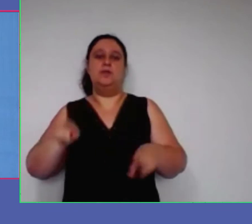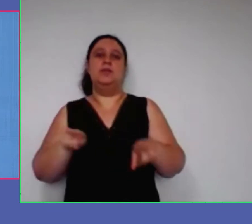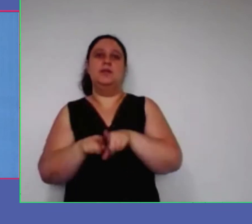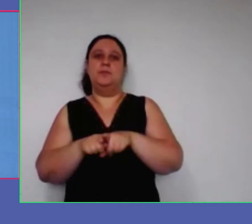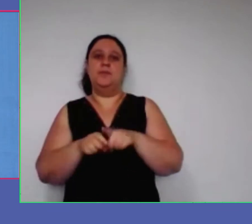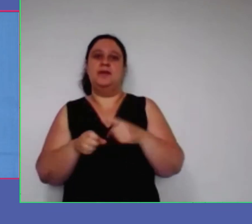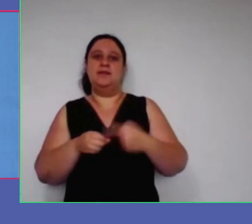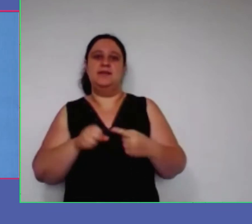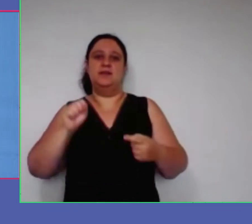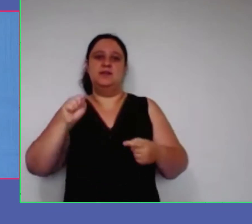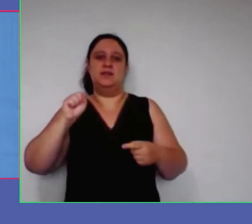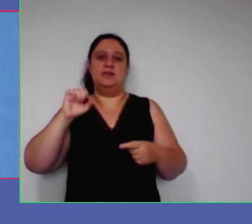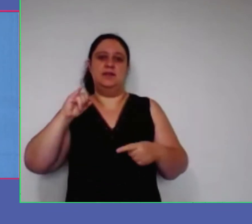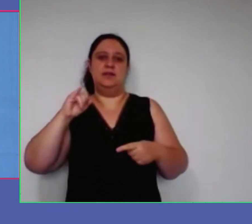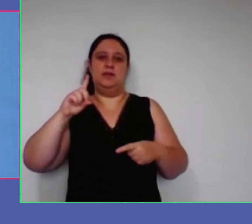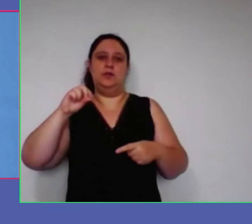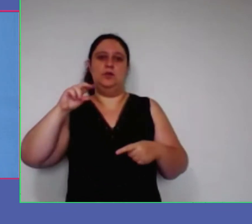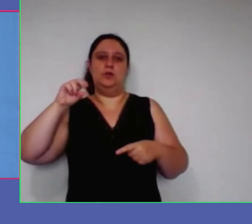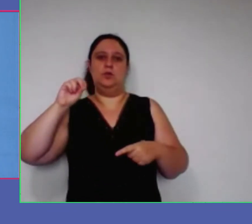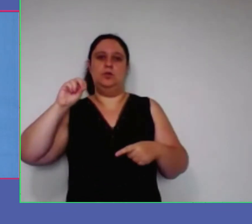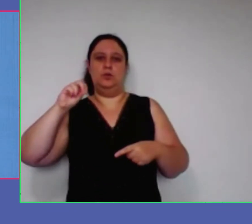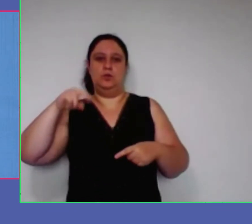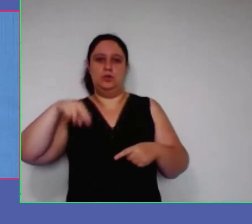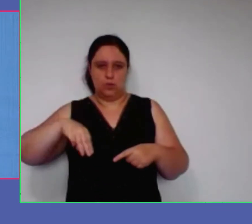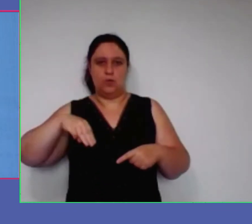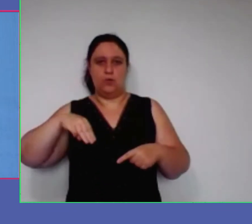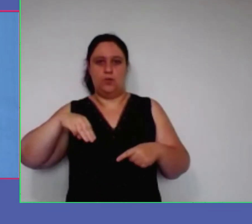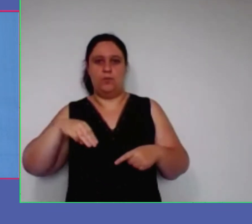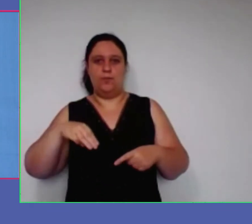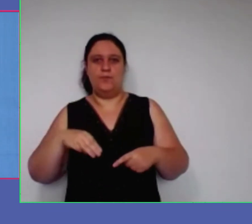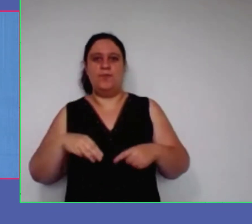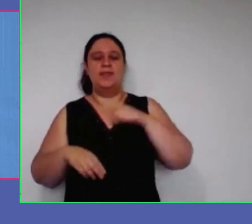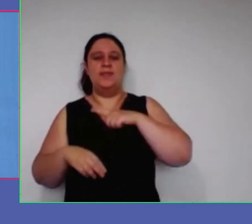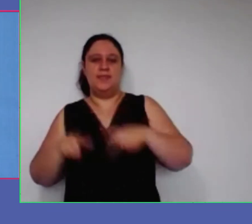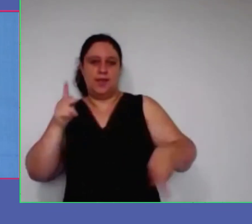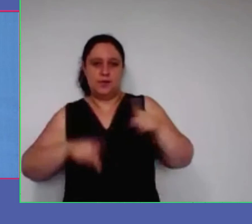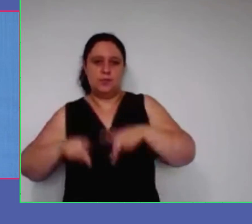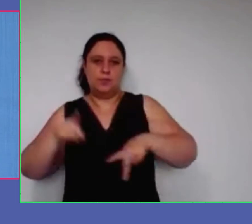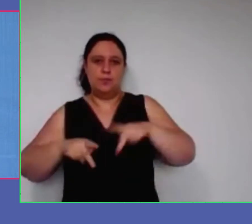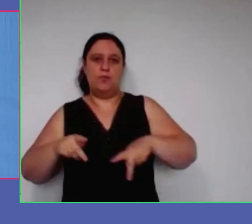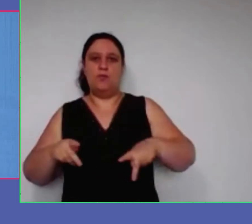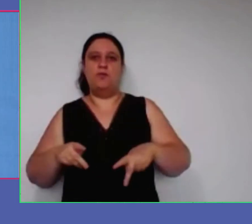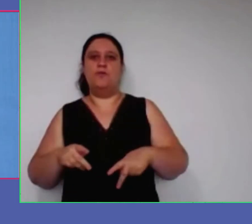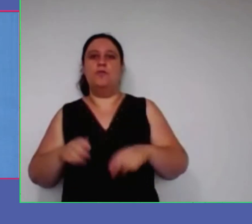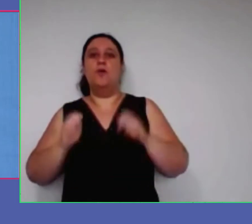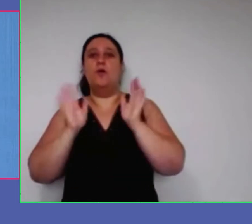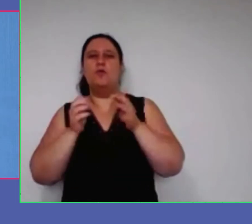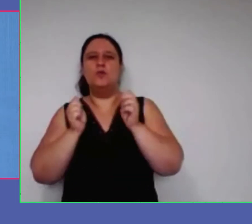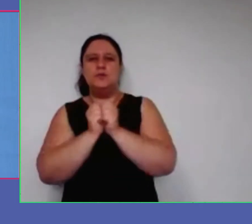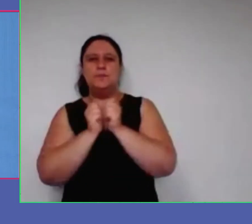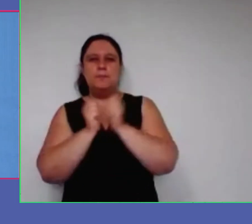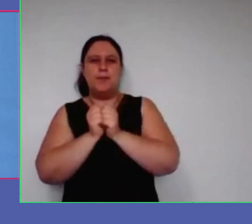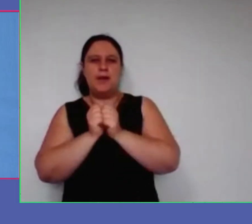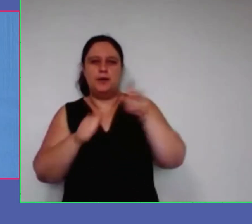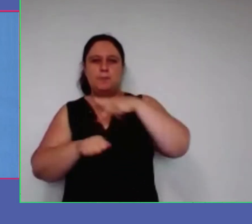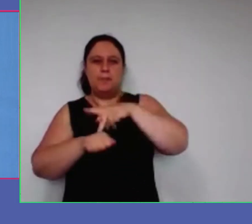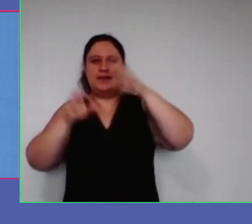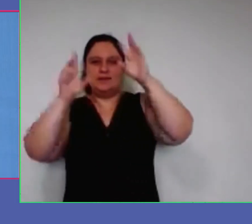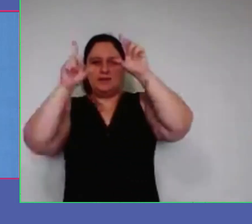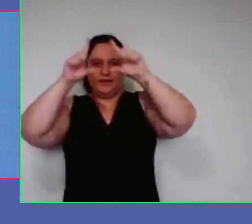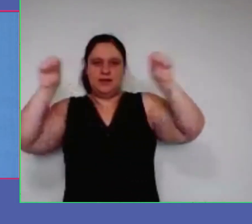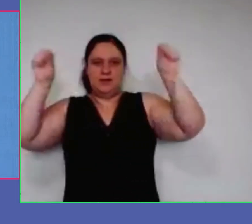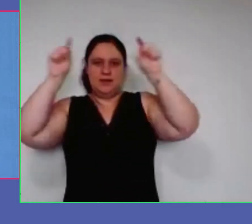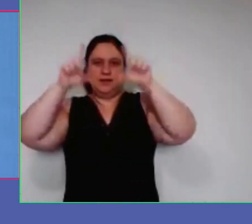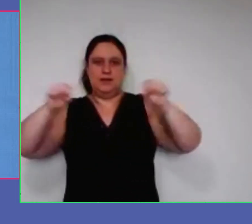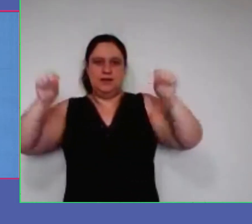fenícios. Já não são mais, ali já mais próximo de Líbano de hoje. Irmãos, ali ele